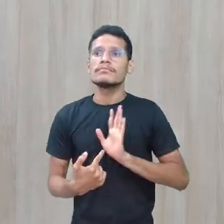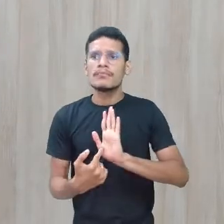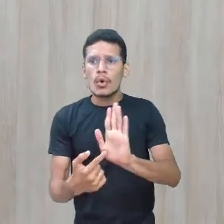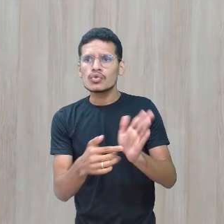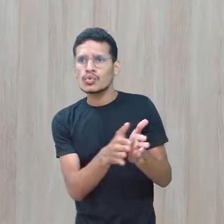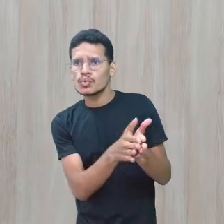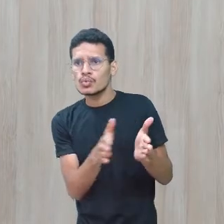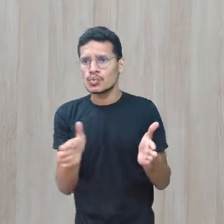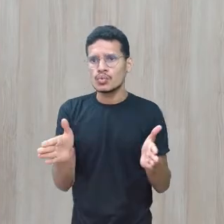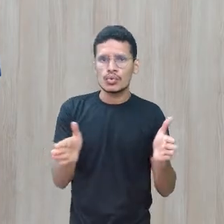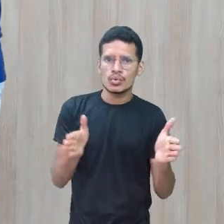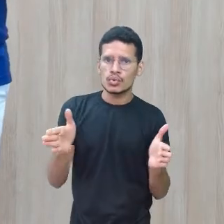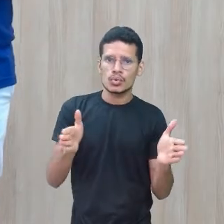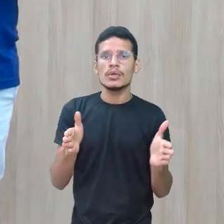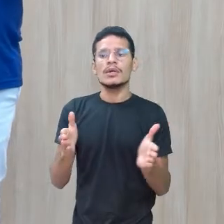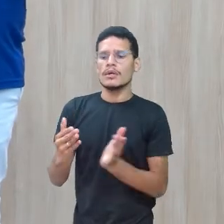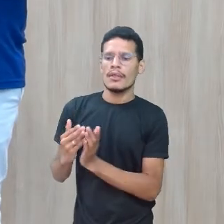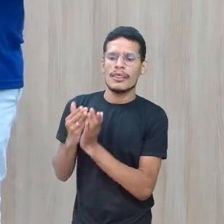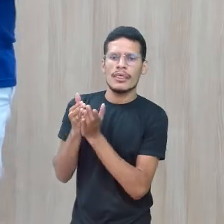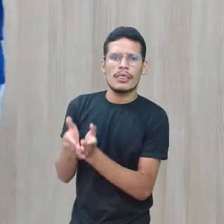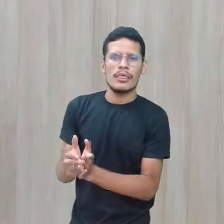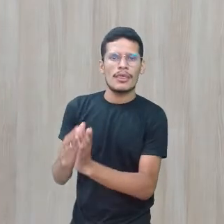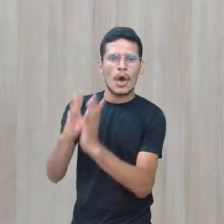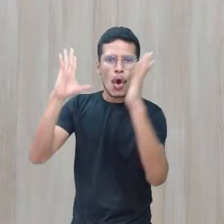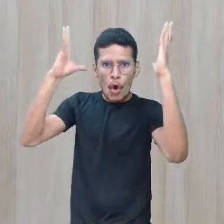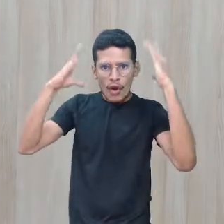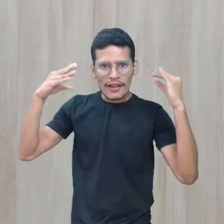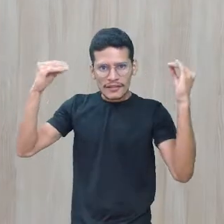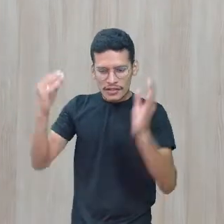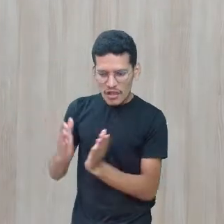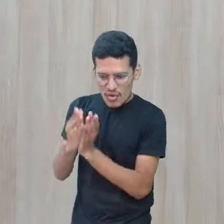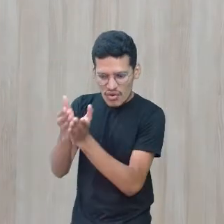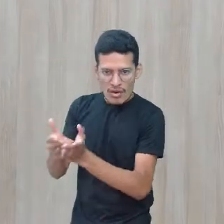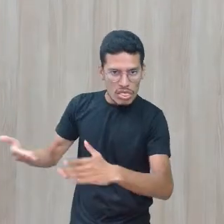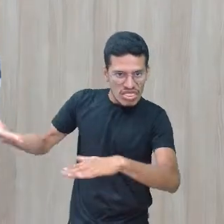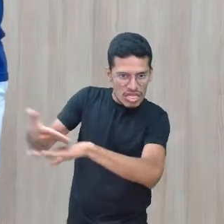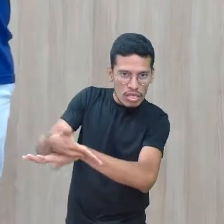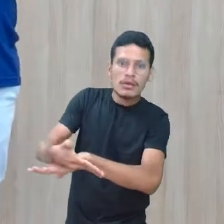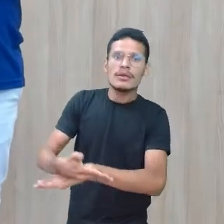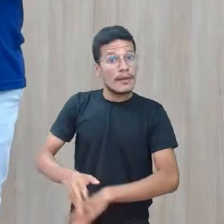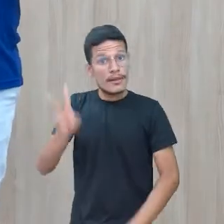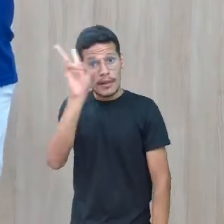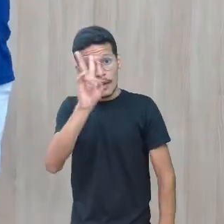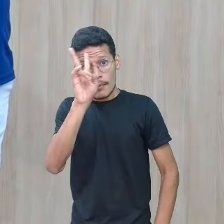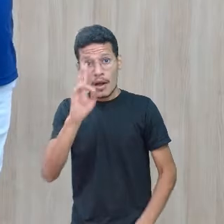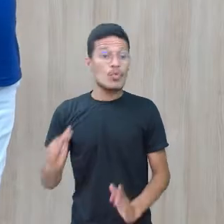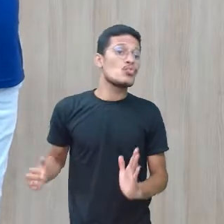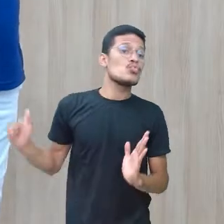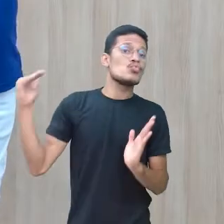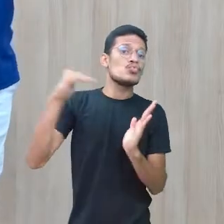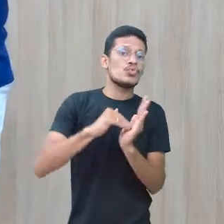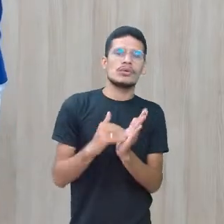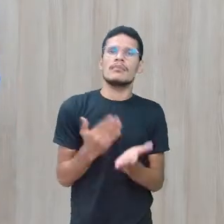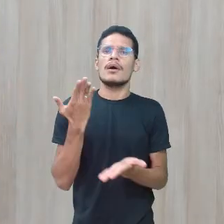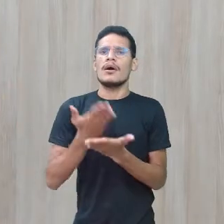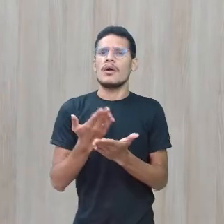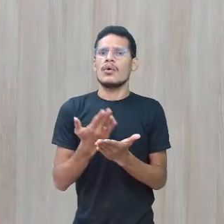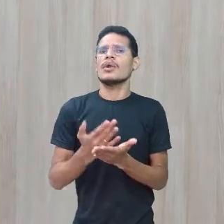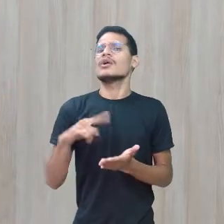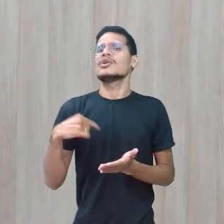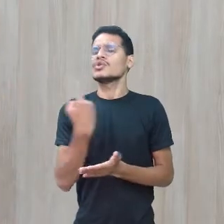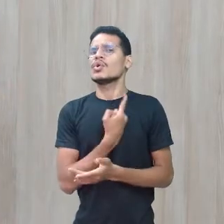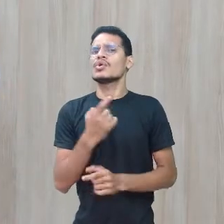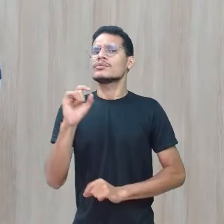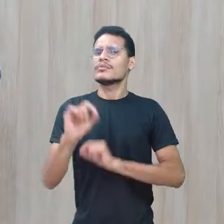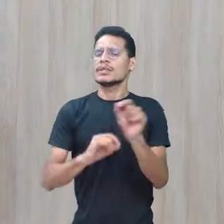período das invasões holandesas. Estão lembradas que nas últimas aulas a gente passou pelo menos umas